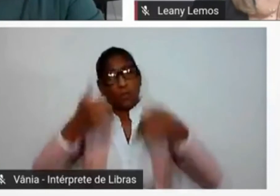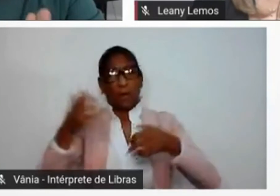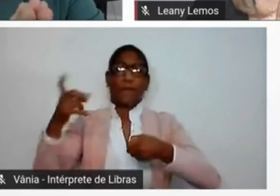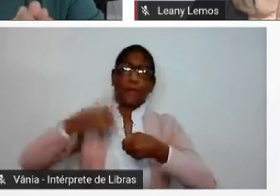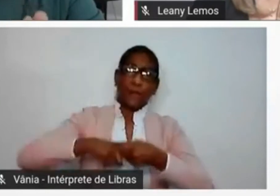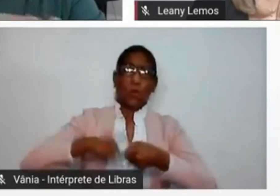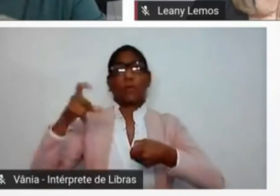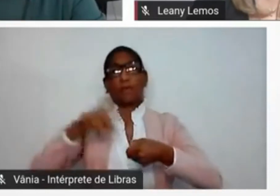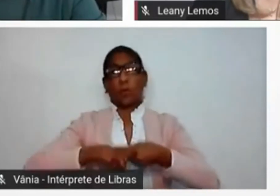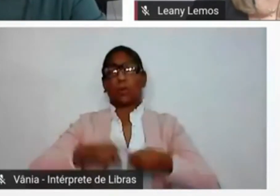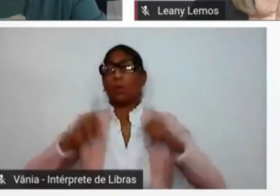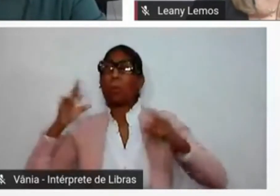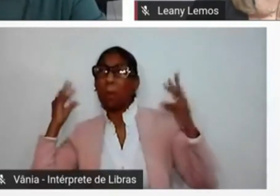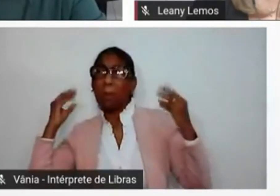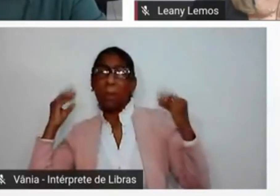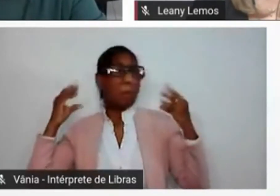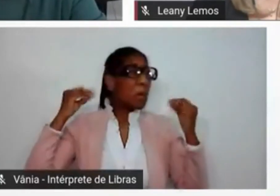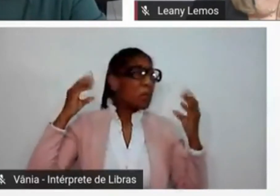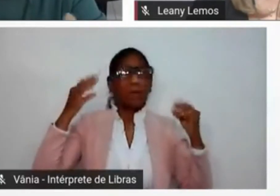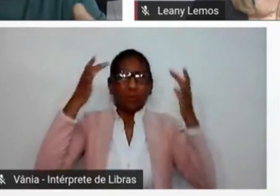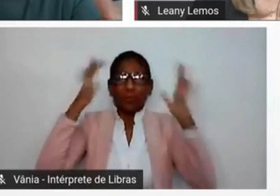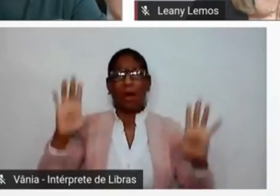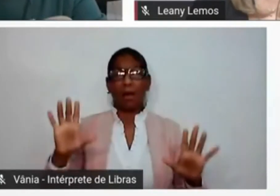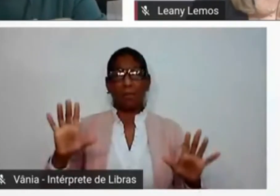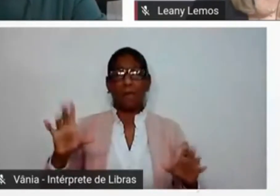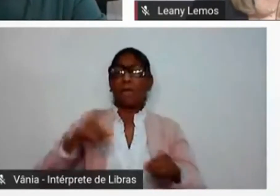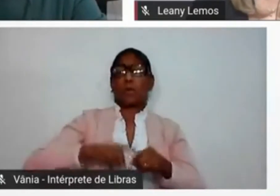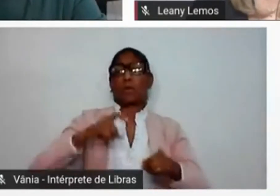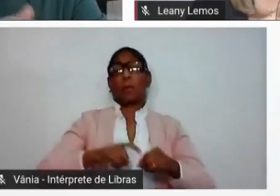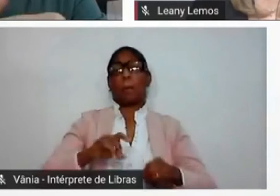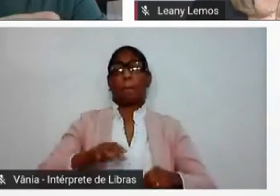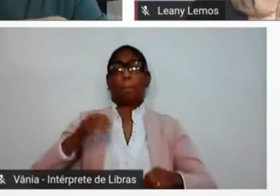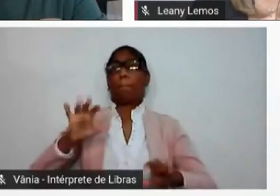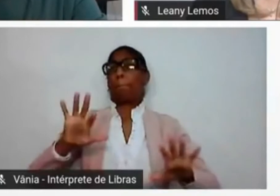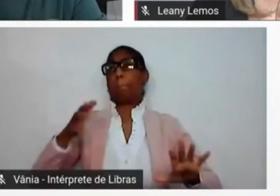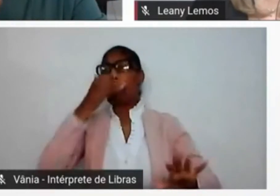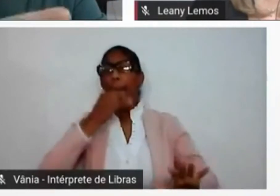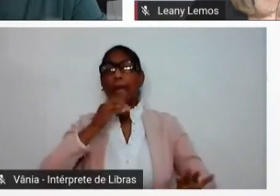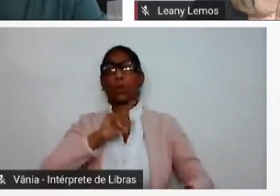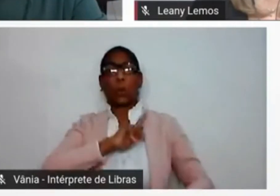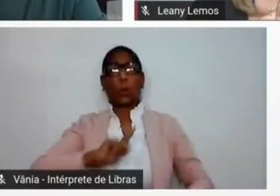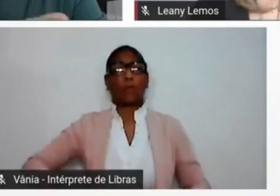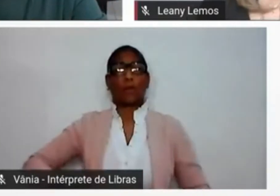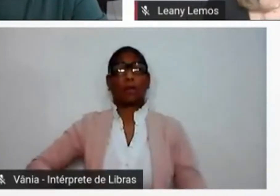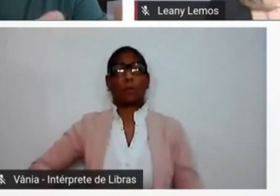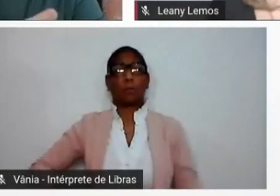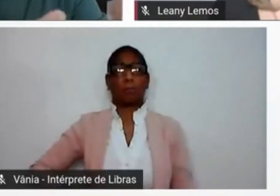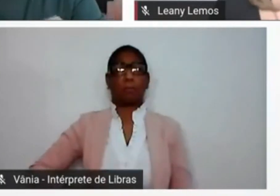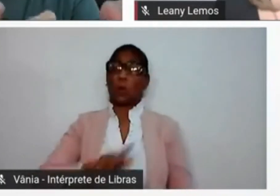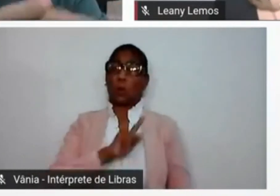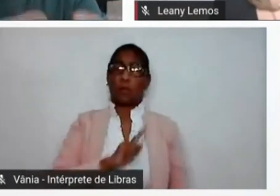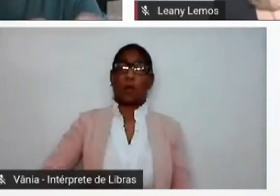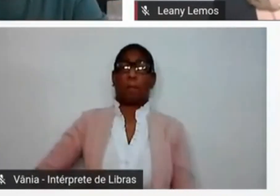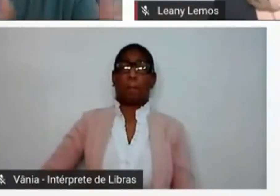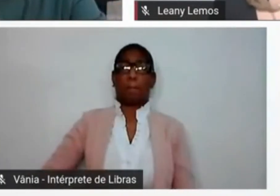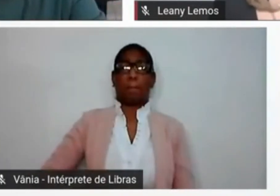às aulas sem saber exatamente do que se está falando. Parece que o governo estaria, para algumas pessoas, parecerá que o